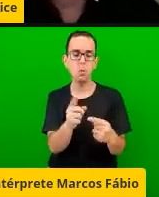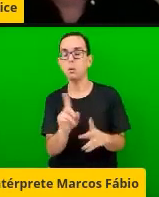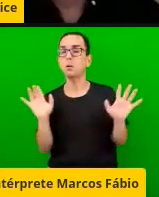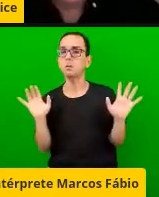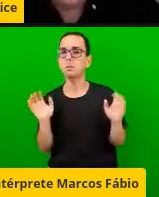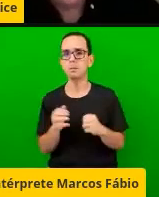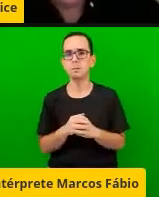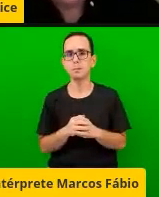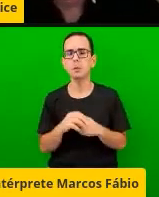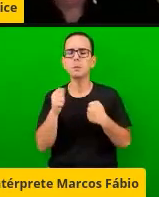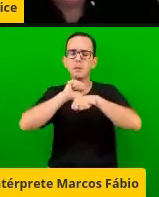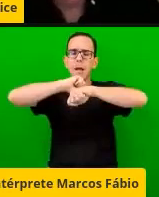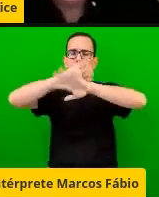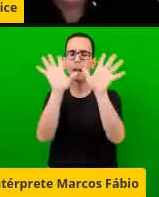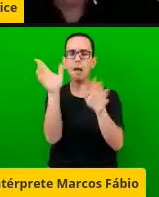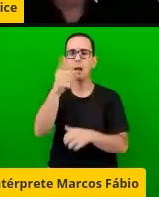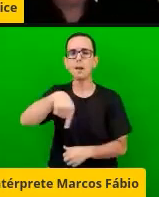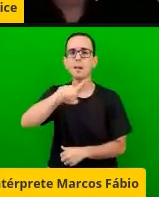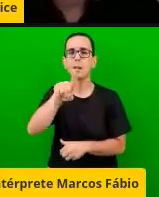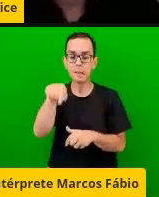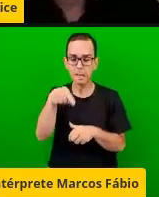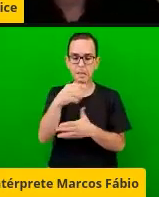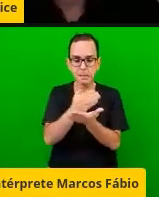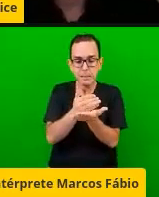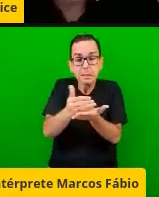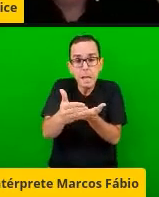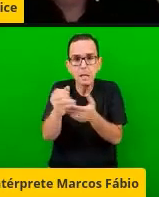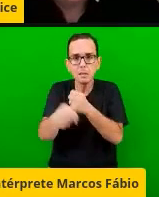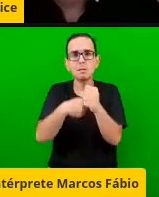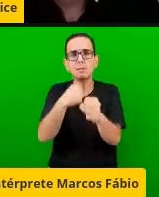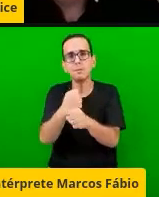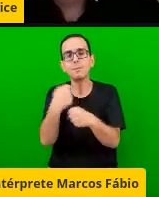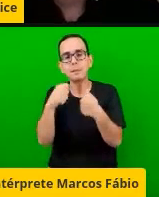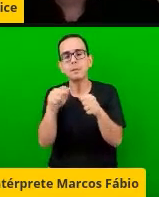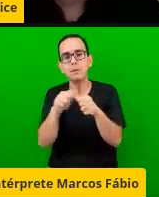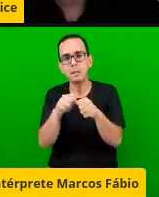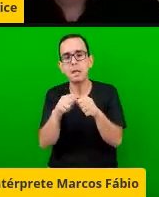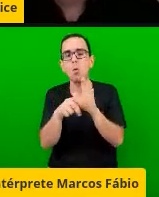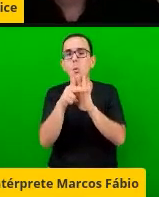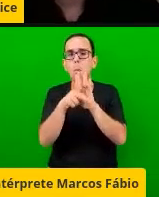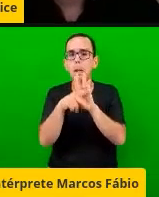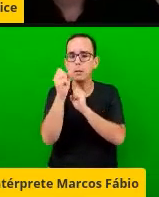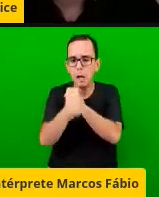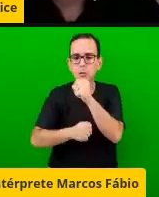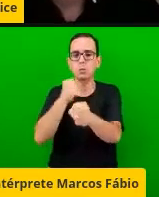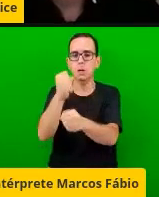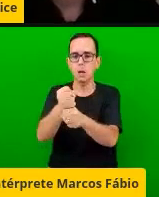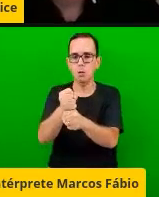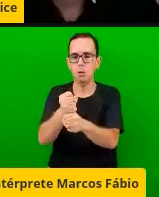ficar claro para vocês, ainda mais no início desse ano, que vocês tiverem que fazer o plano anual, e separar isso